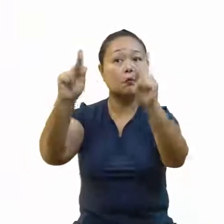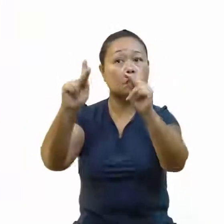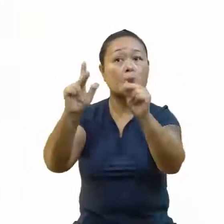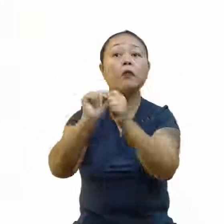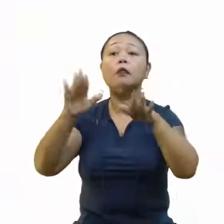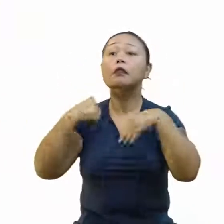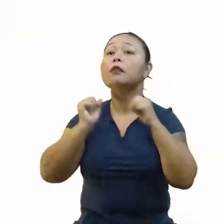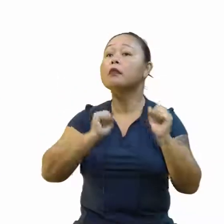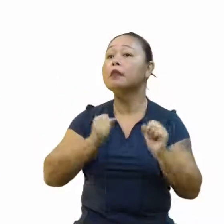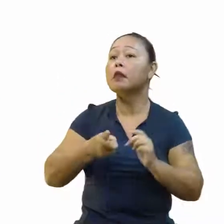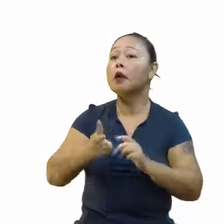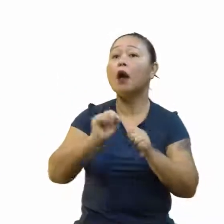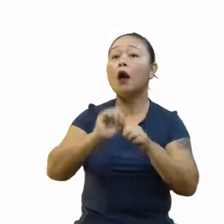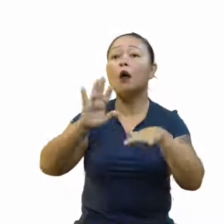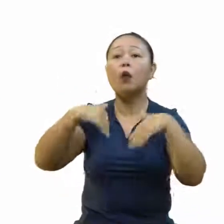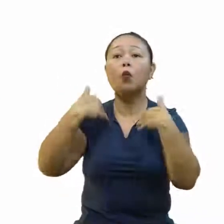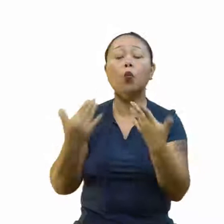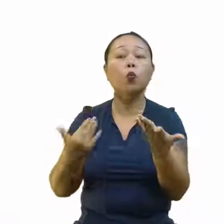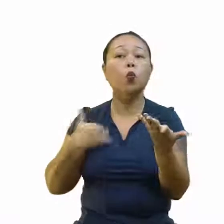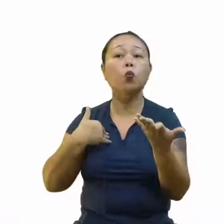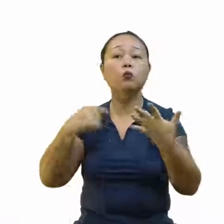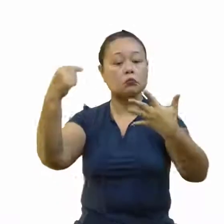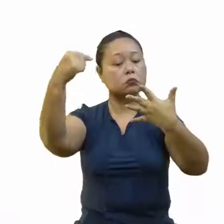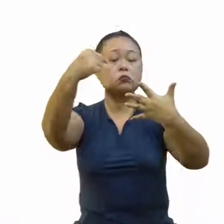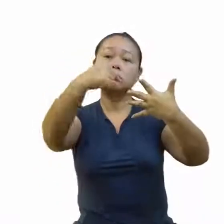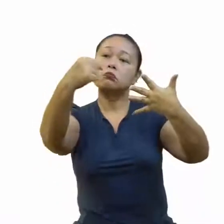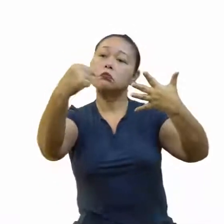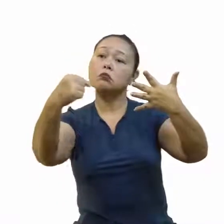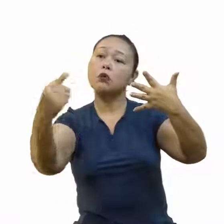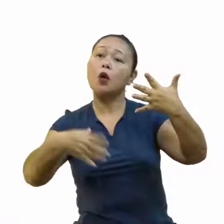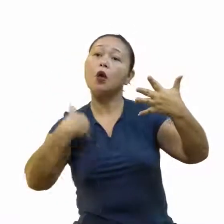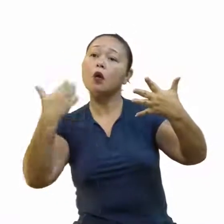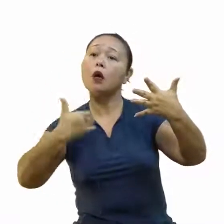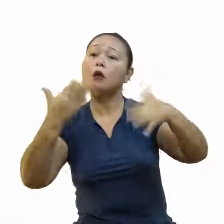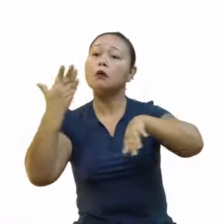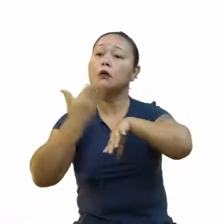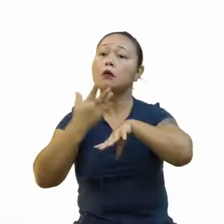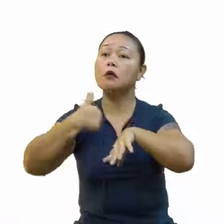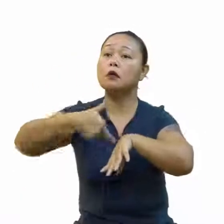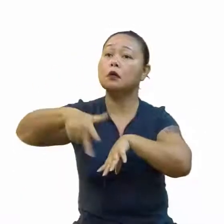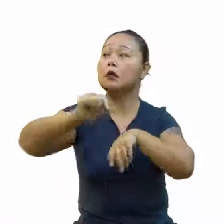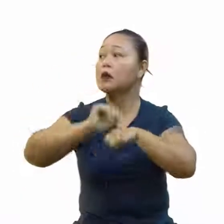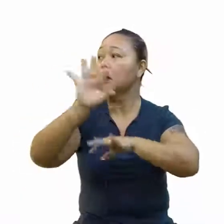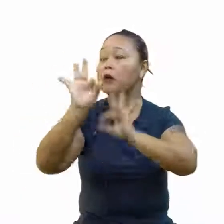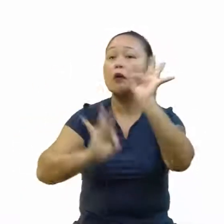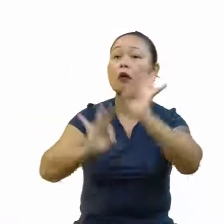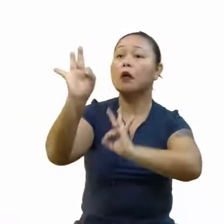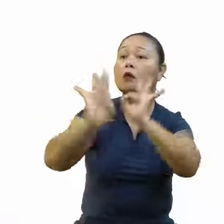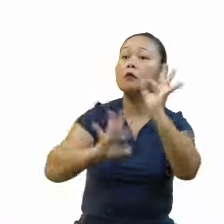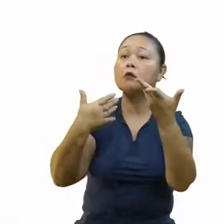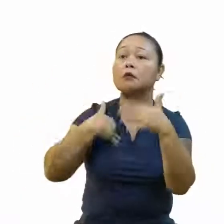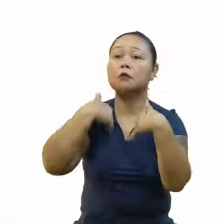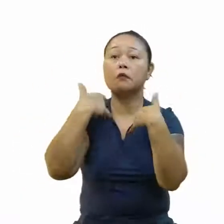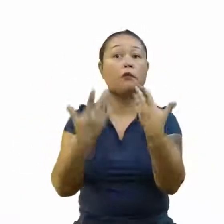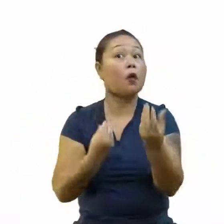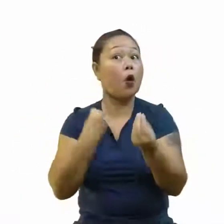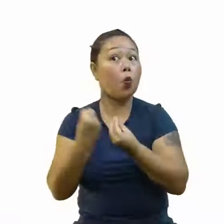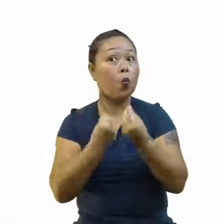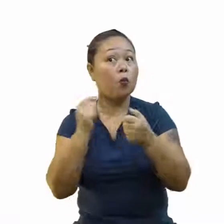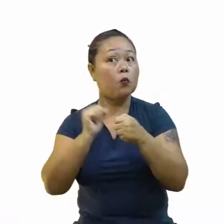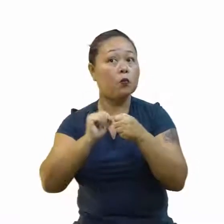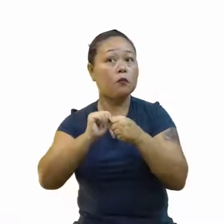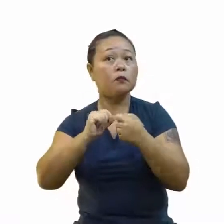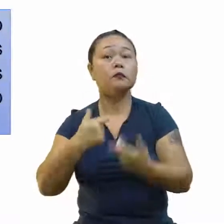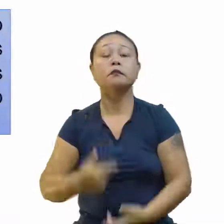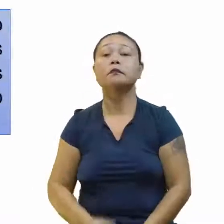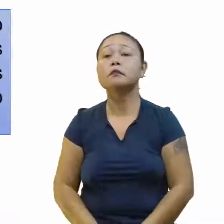seguir. E aí nós temos as diretrizes para que essa prática seja sistematizada. Como que eu faço isso? Então, vamos